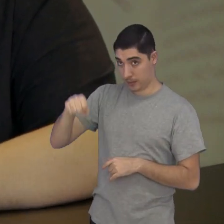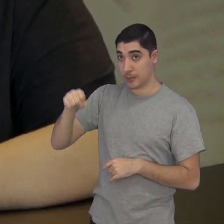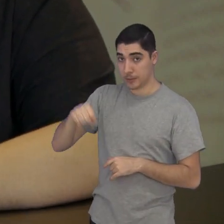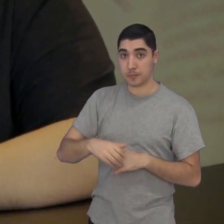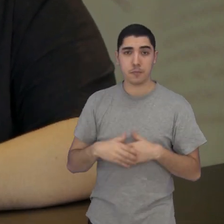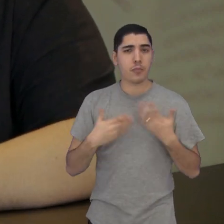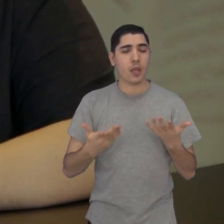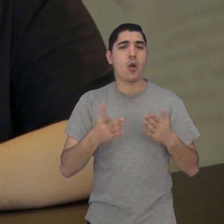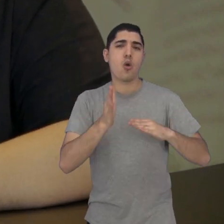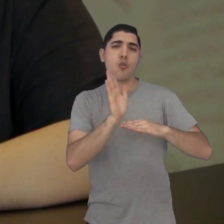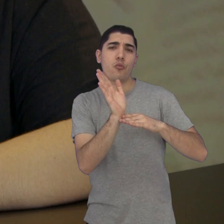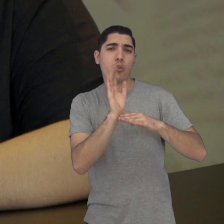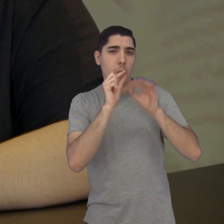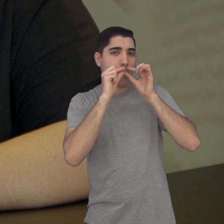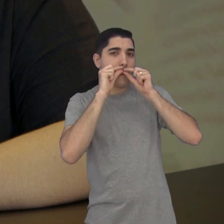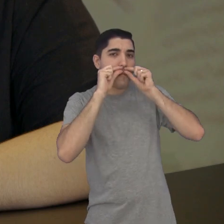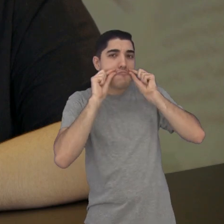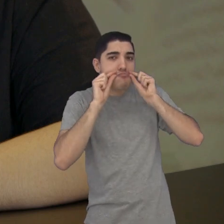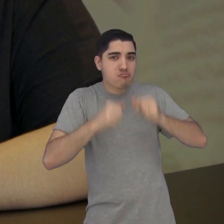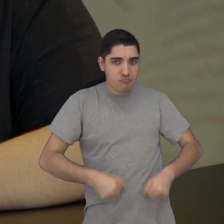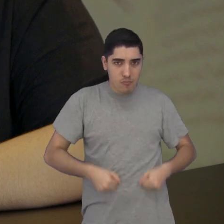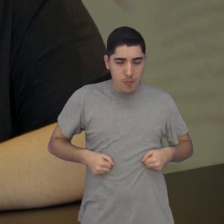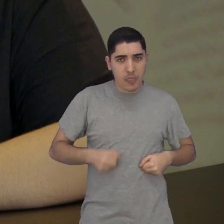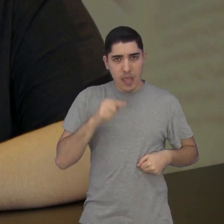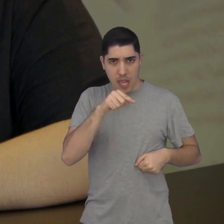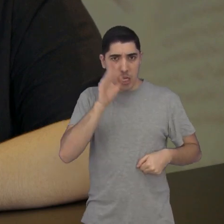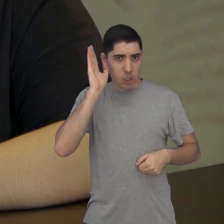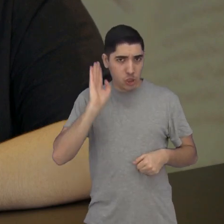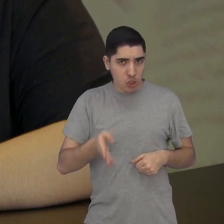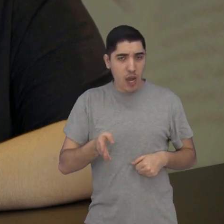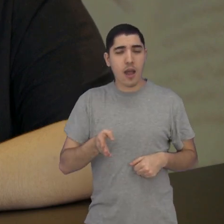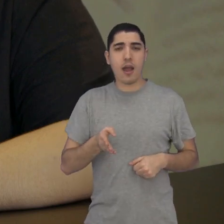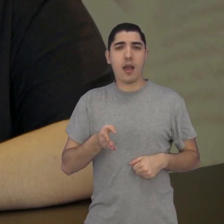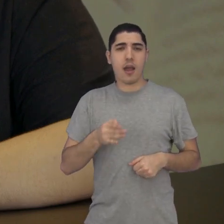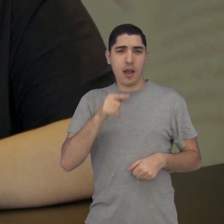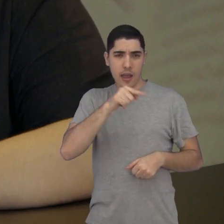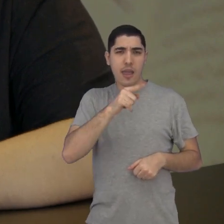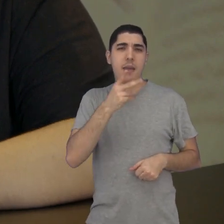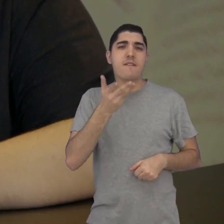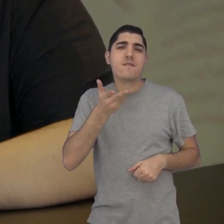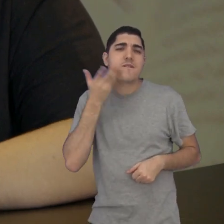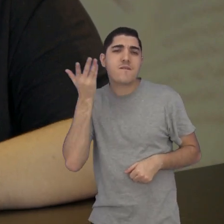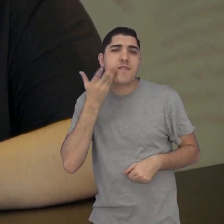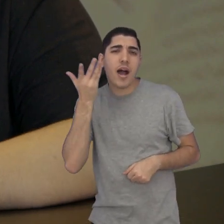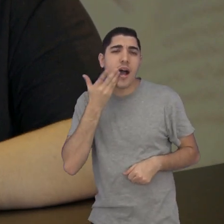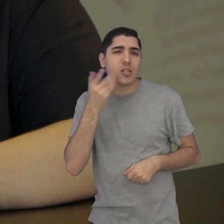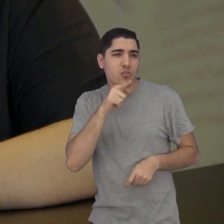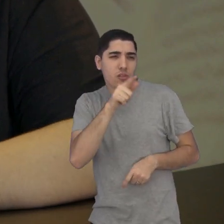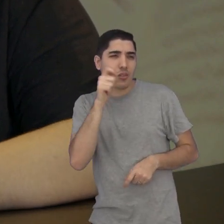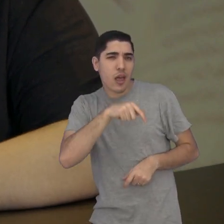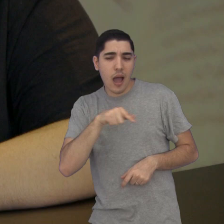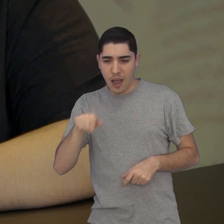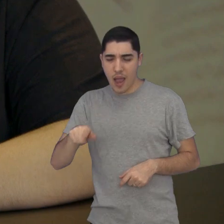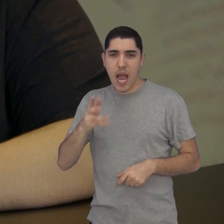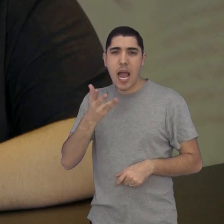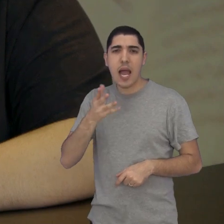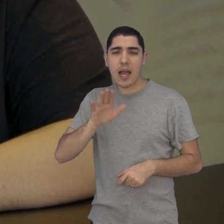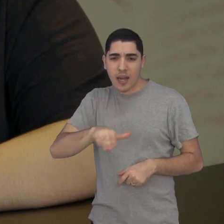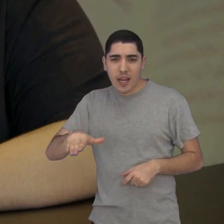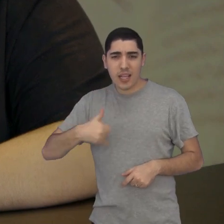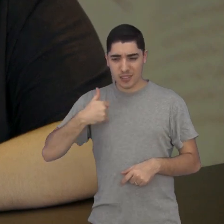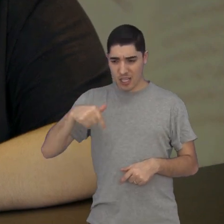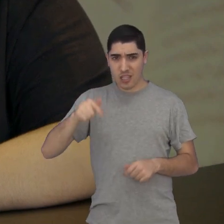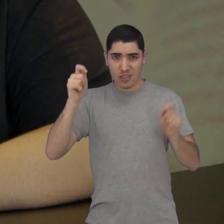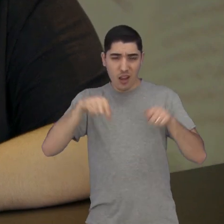anos. Os filmes do Mazzaropi eram tão, como que eu posso dizer, era fácil ao ponto de uma criança entender a mensagem